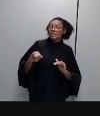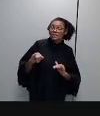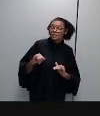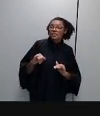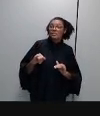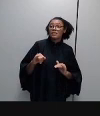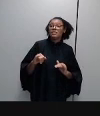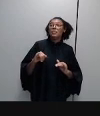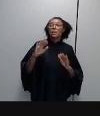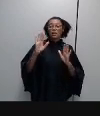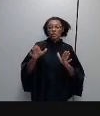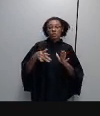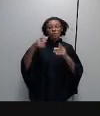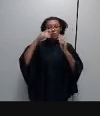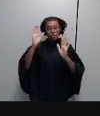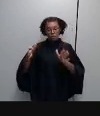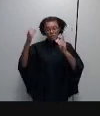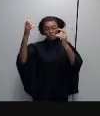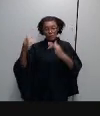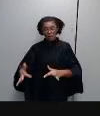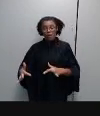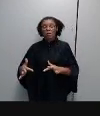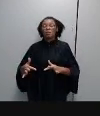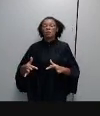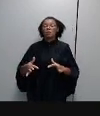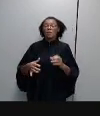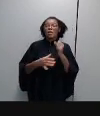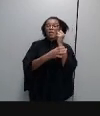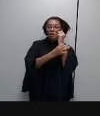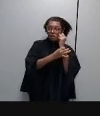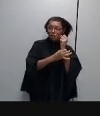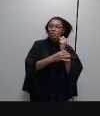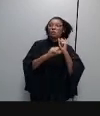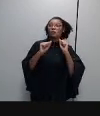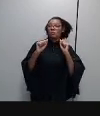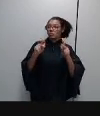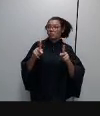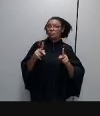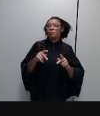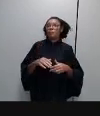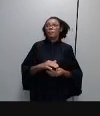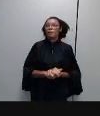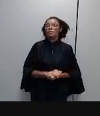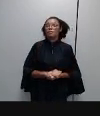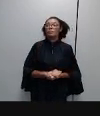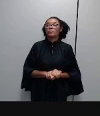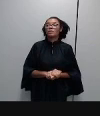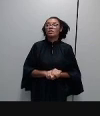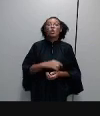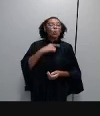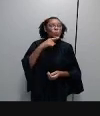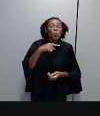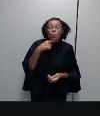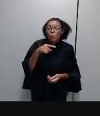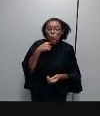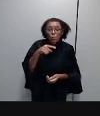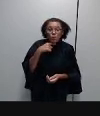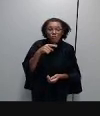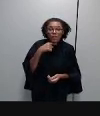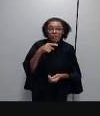execução não quero garantia eu tô de acordo de acordo duvido As meninas já bujão